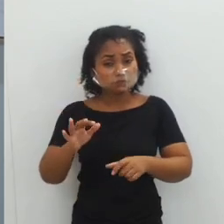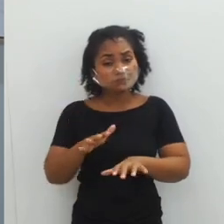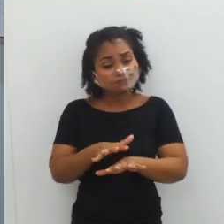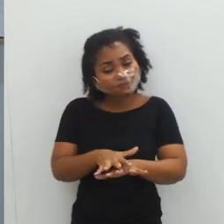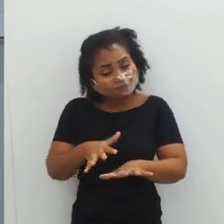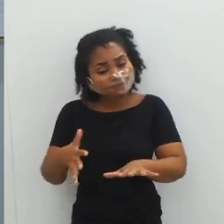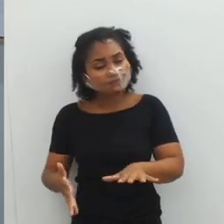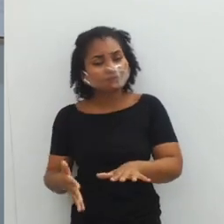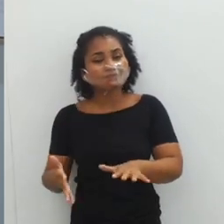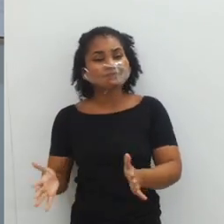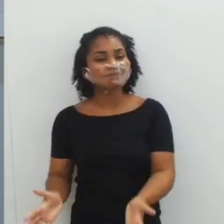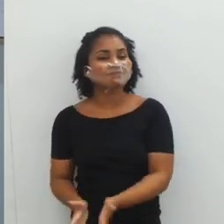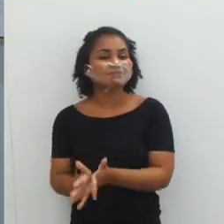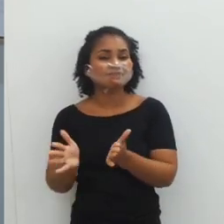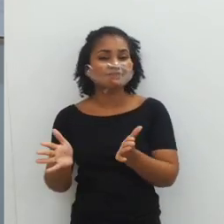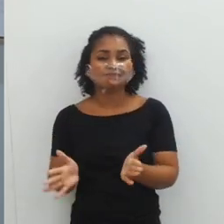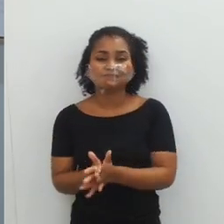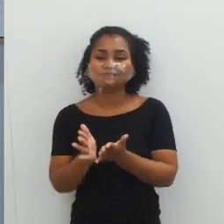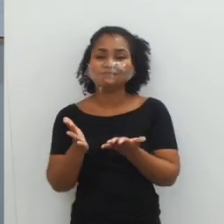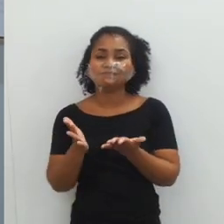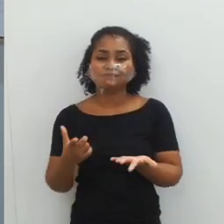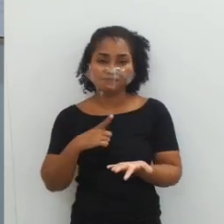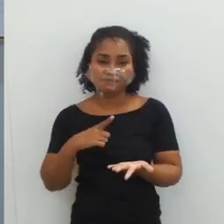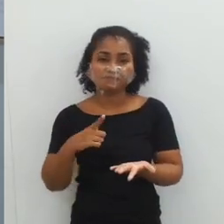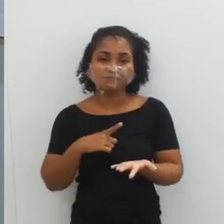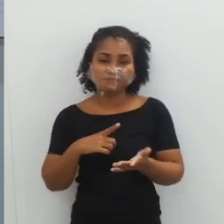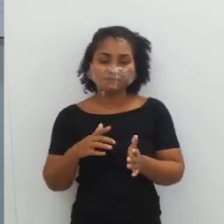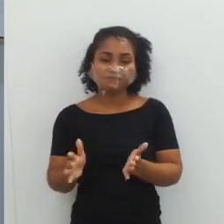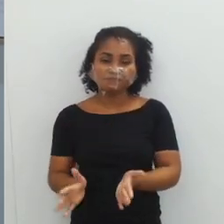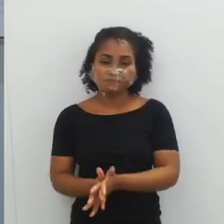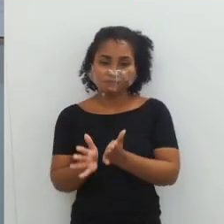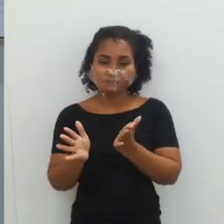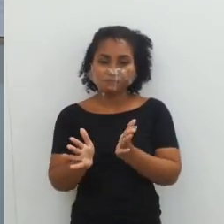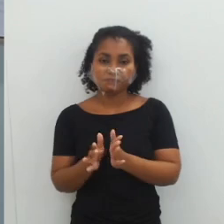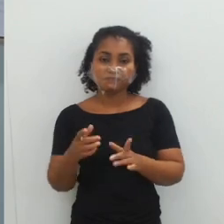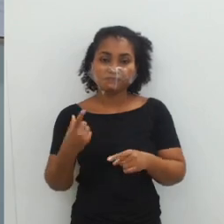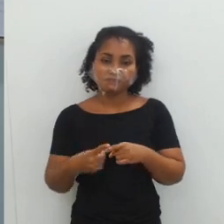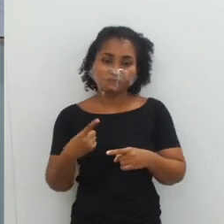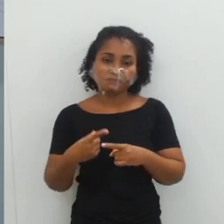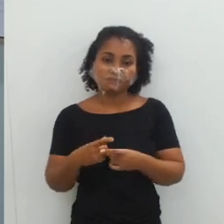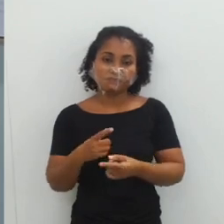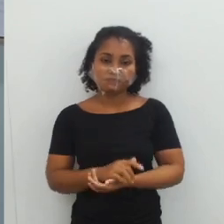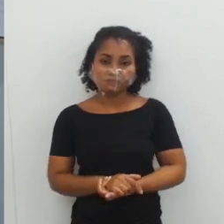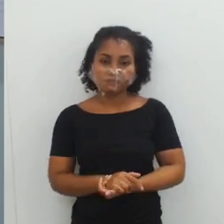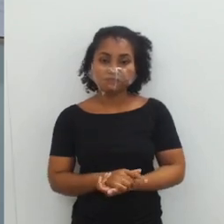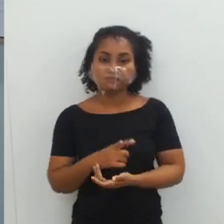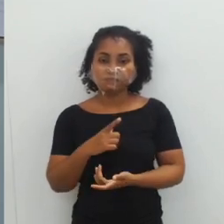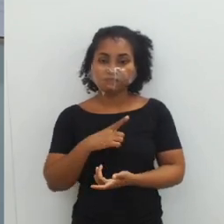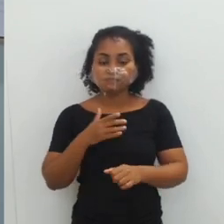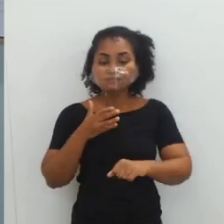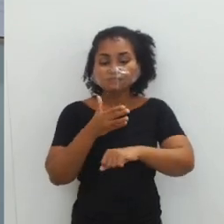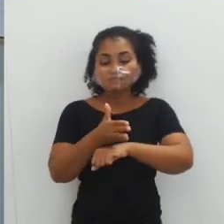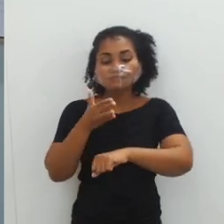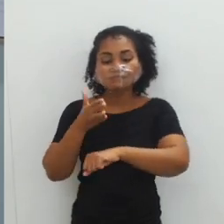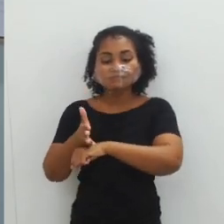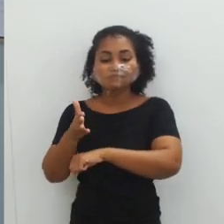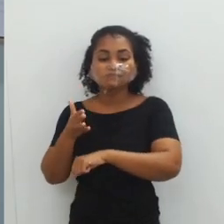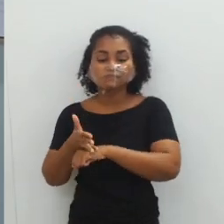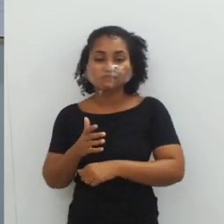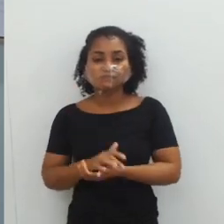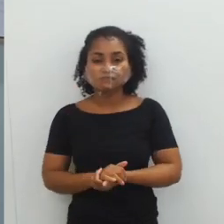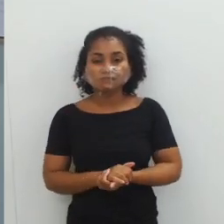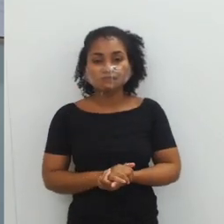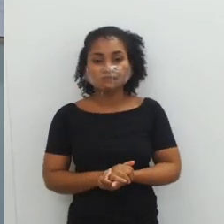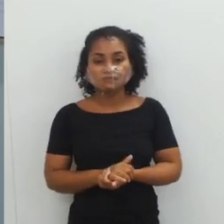linha da pobreza, vive em questão de desigualdade, porque ela não tem acesso, né,